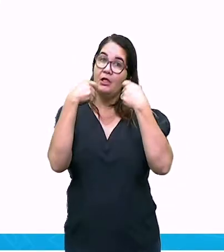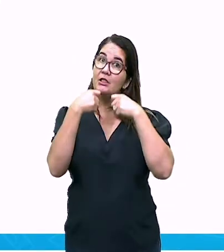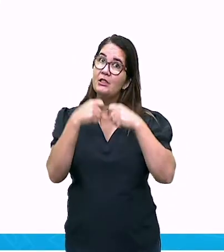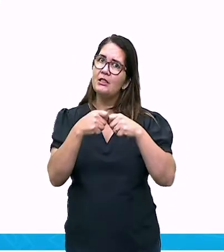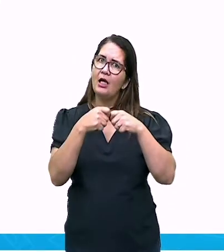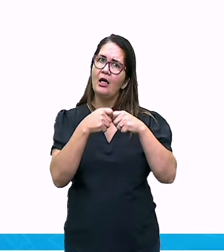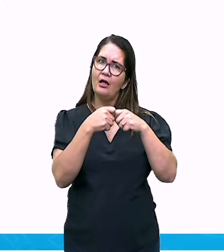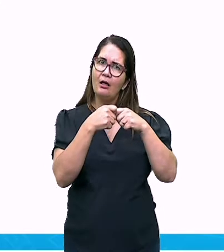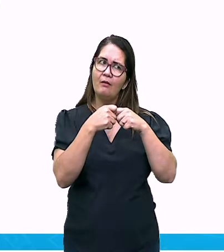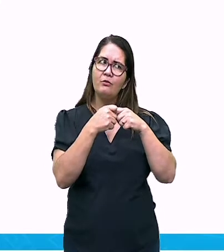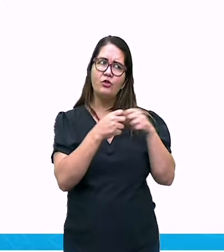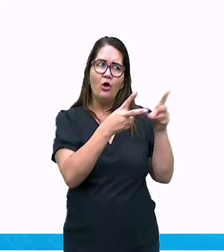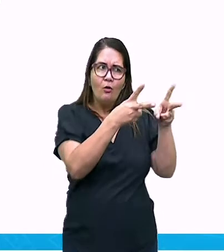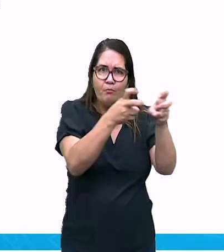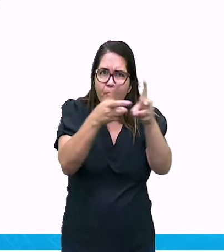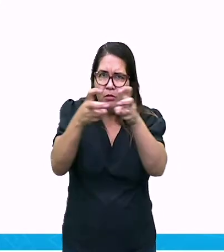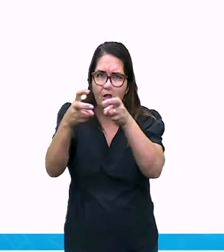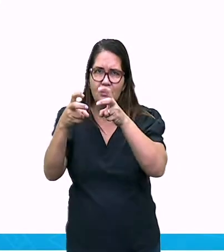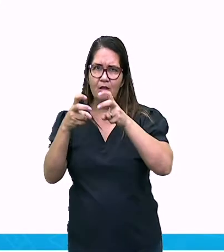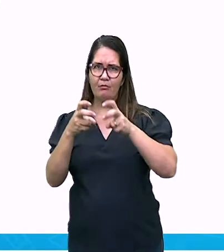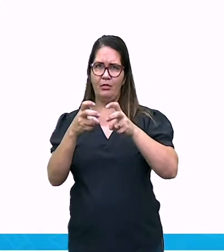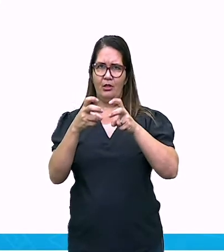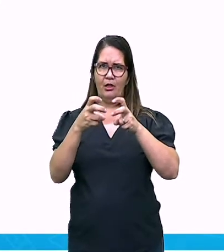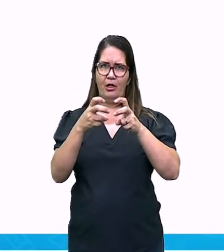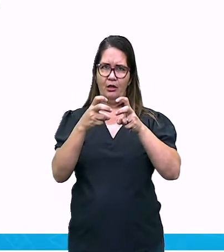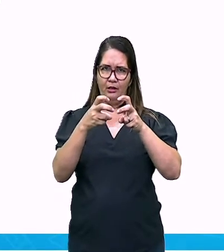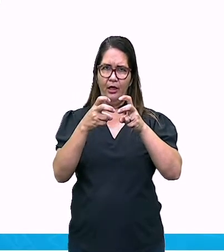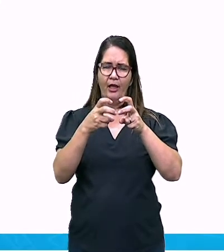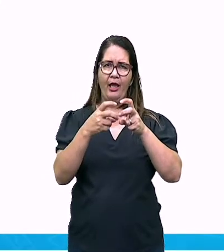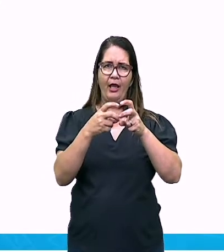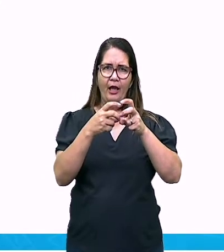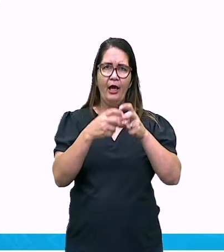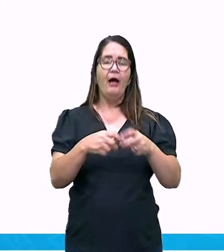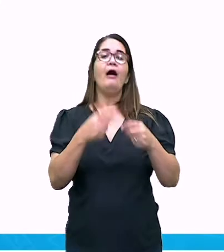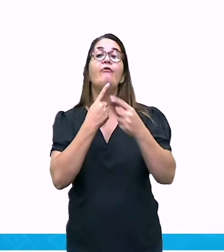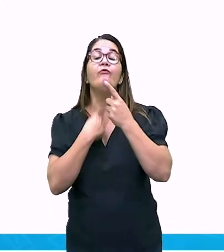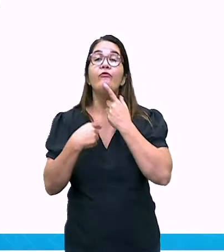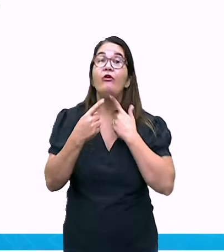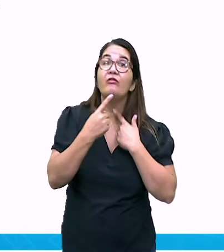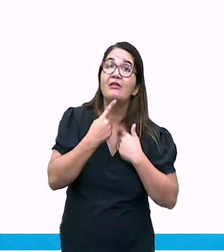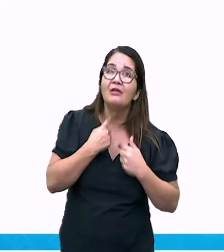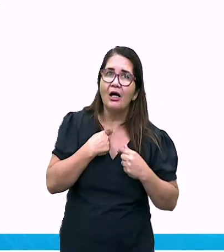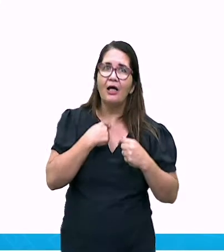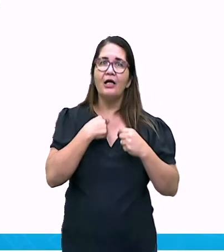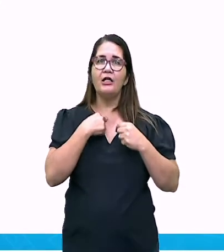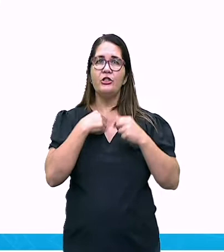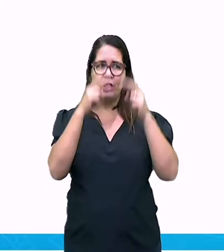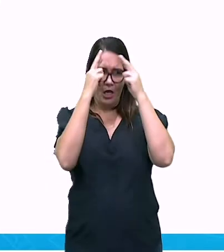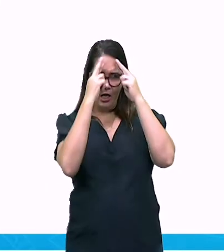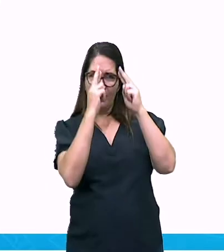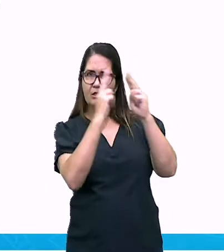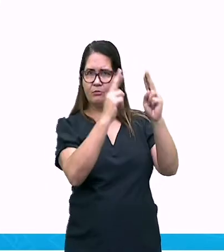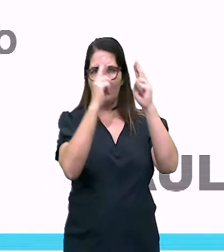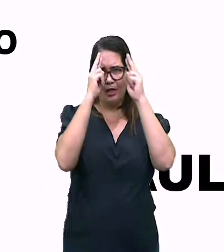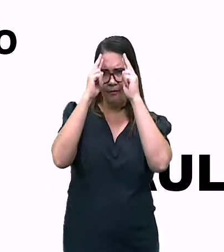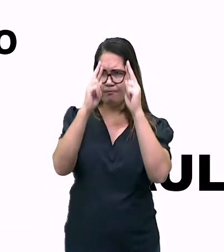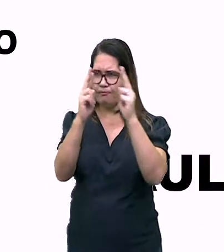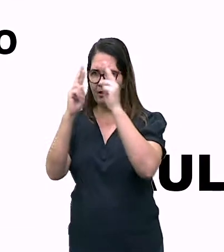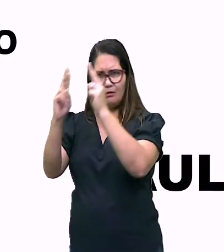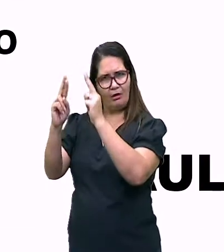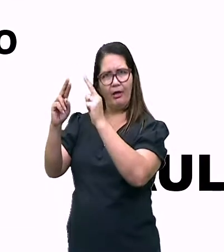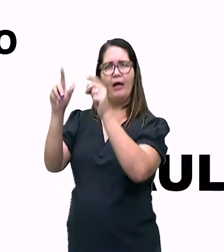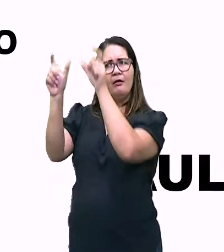necessidade de cada um. Então, olha, para nos organizarmos é necessário pensar em como conseguir o quê? As